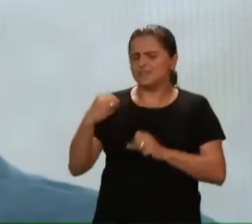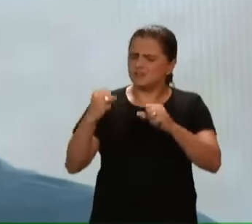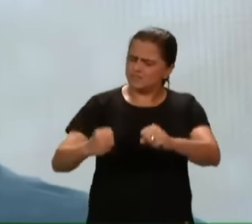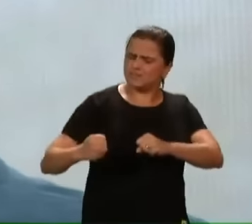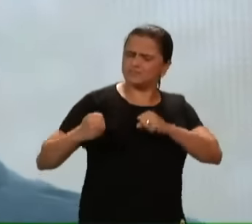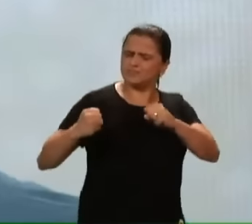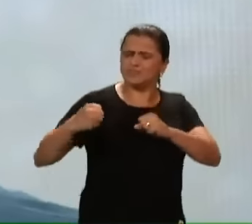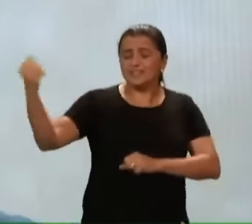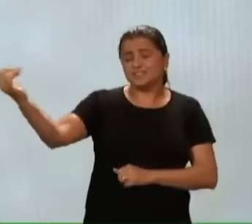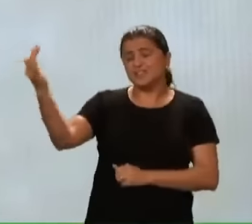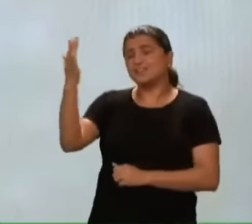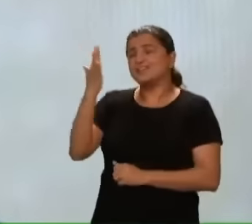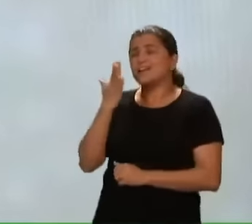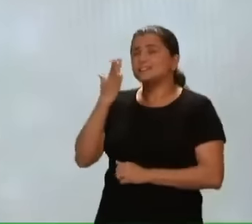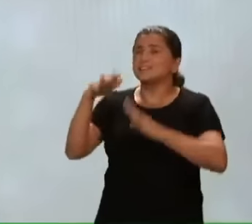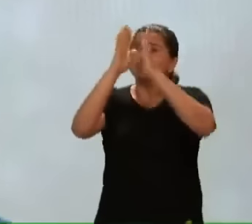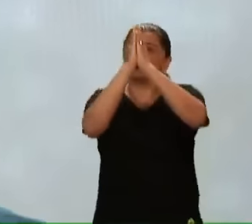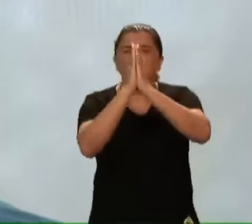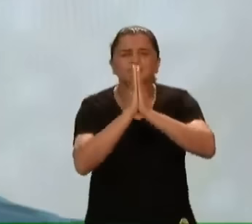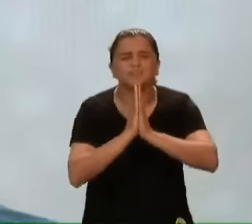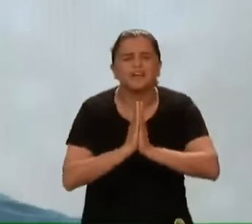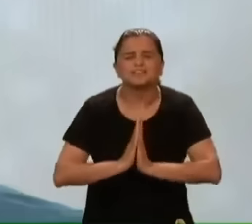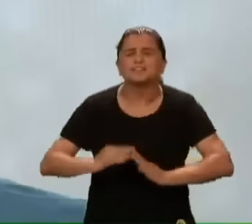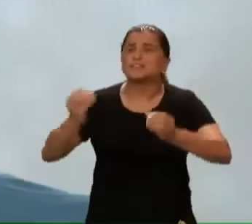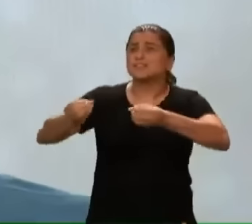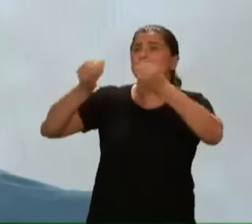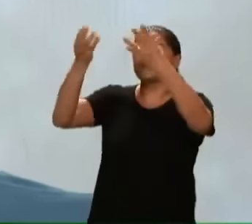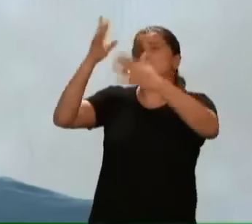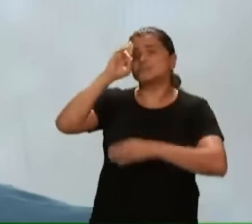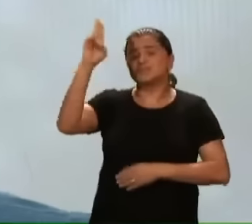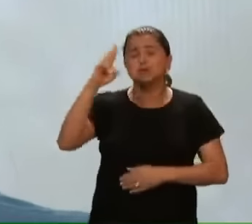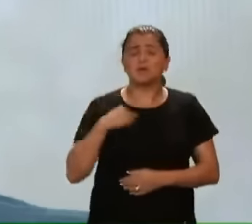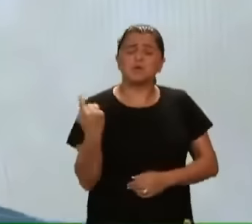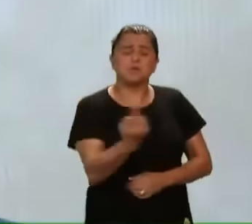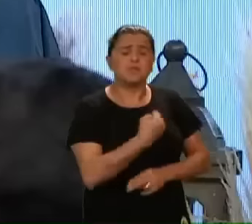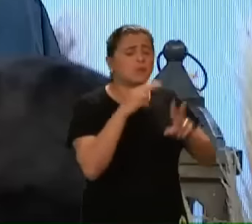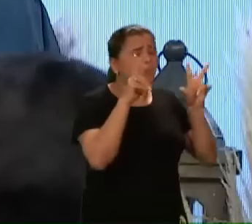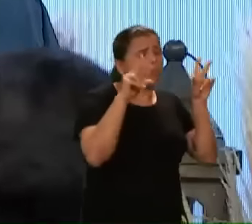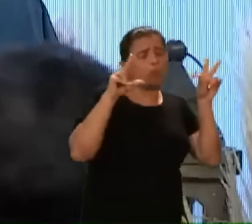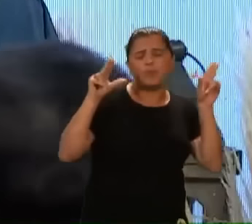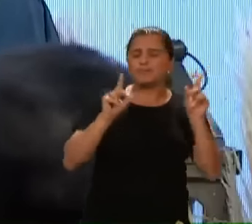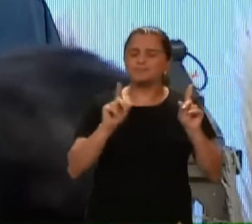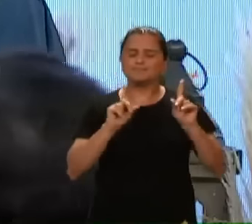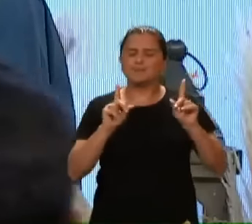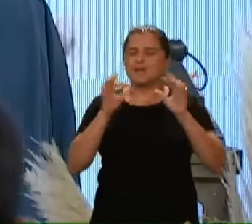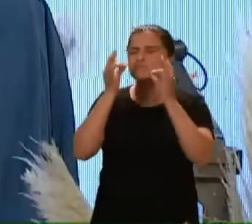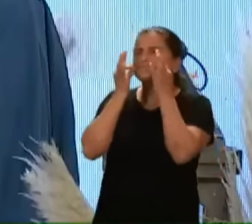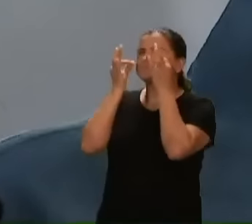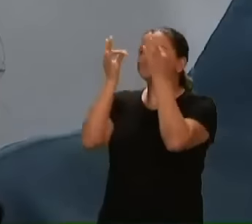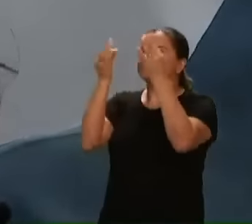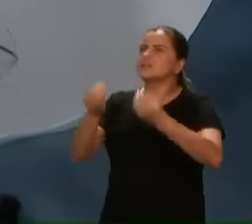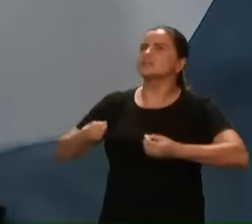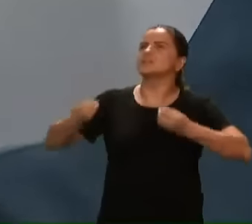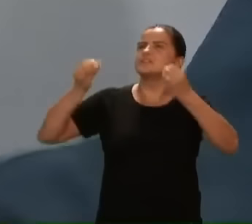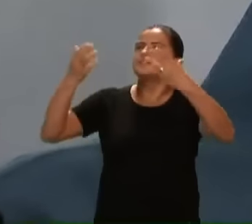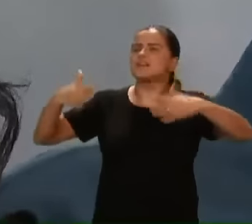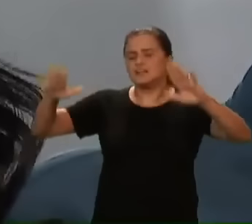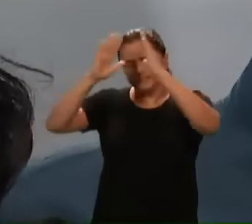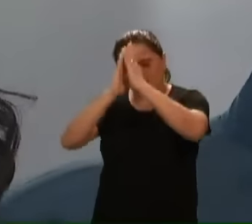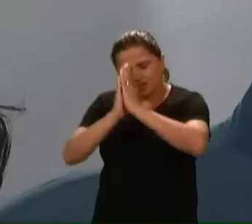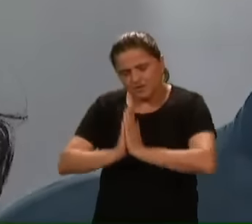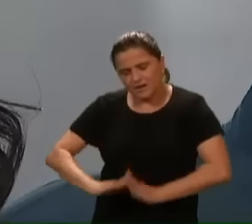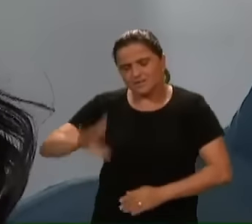nossa adoração, Senhor. Nós não queremos estar distraídos, mas render ao Senhor a nossa sincera